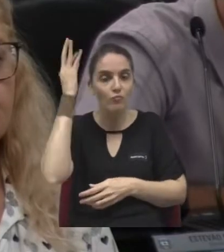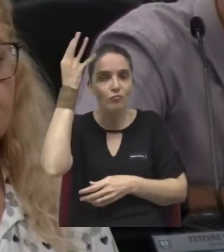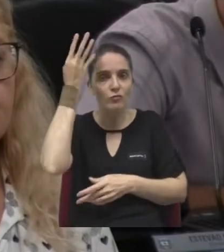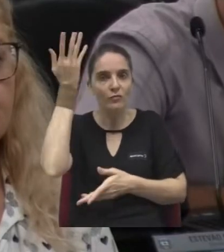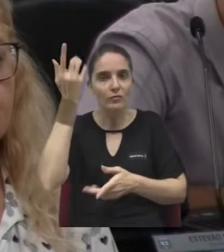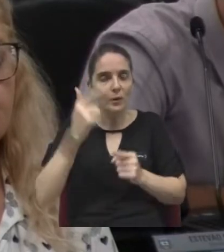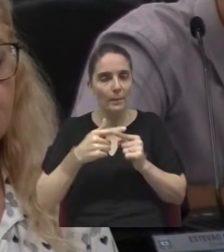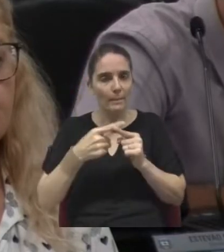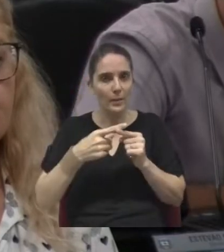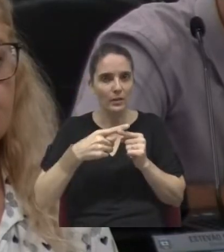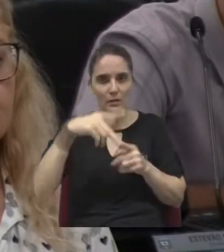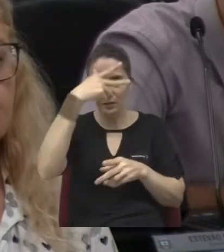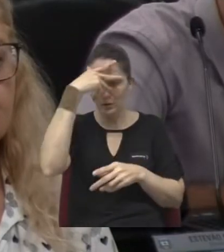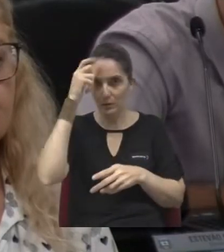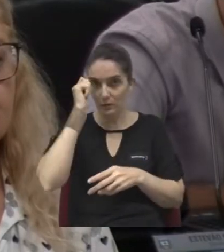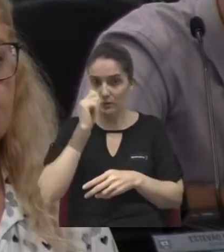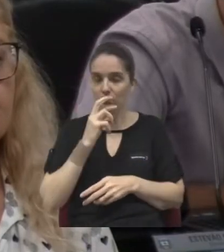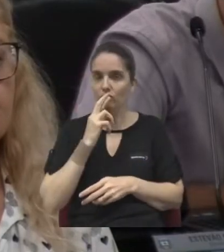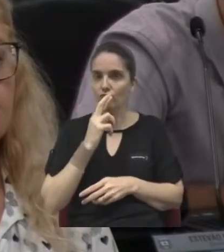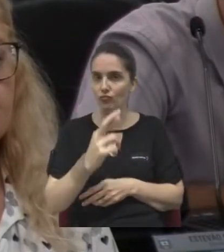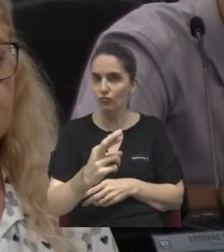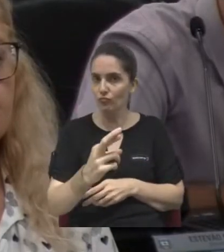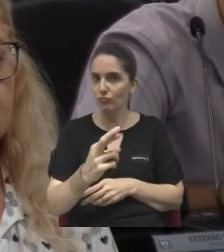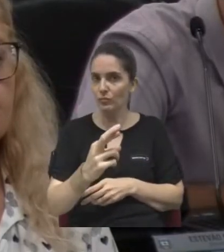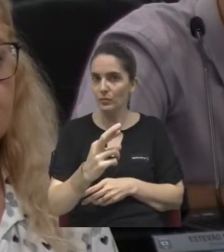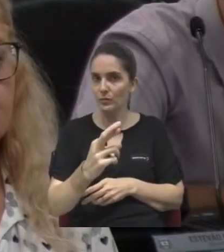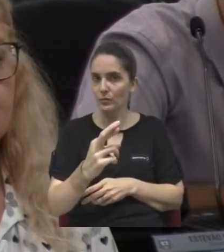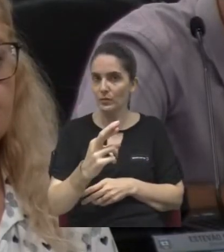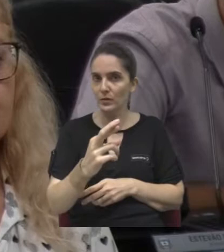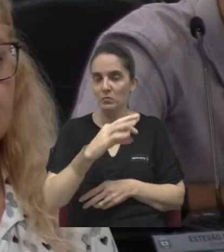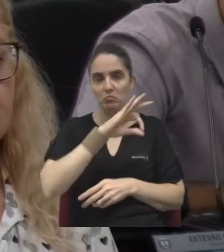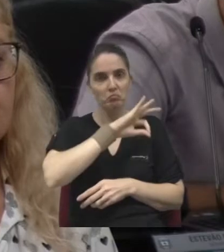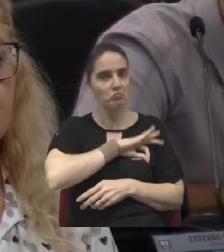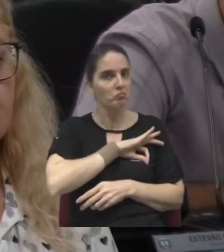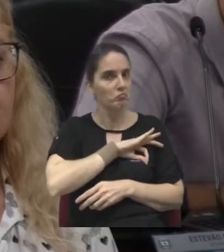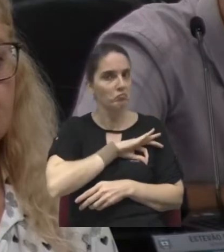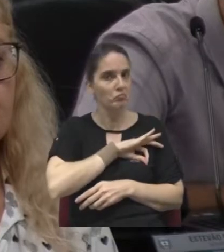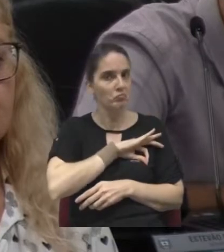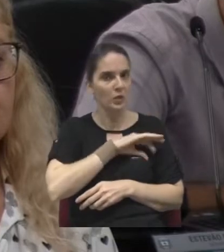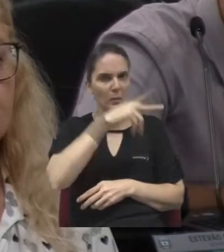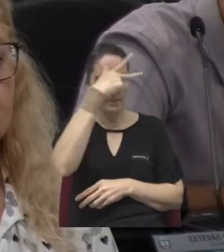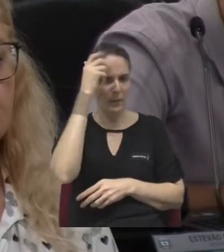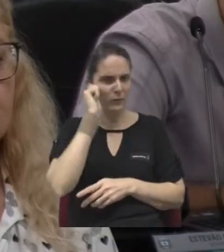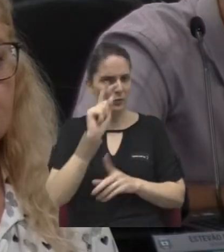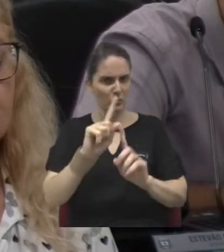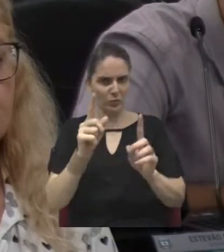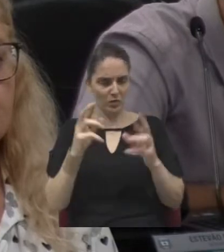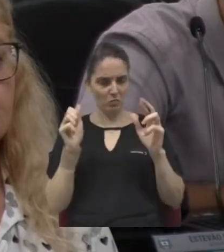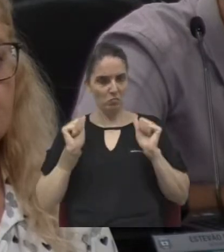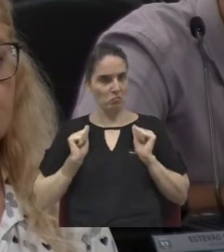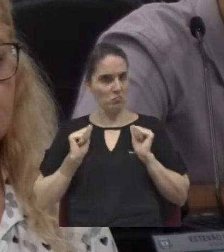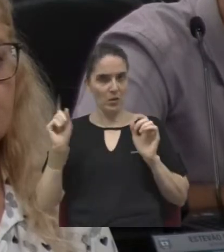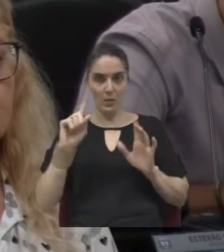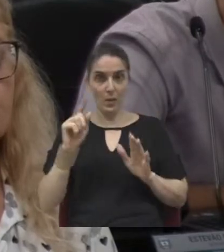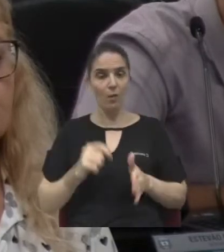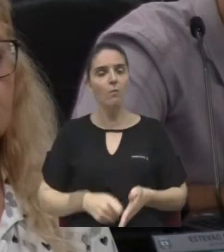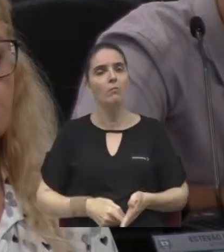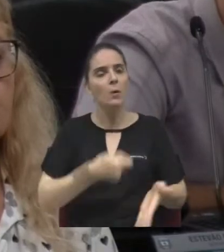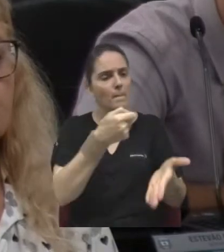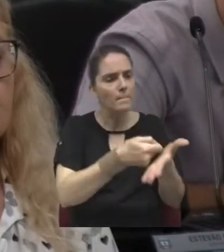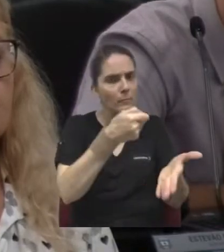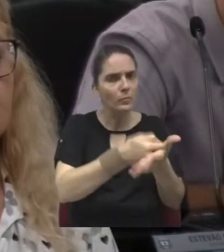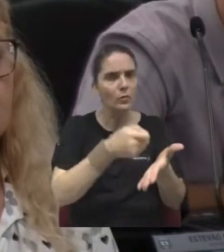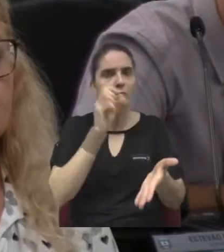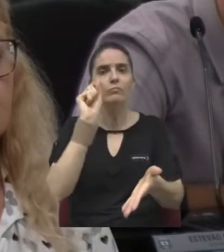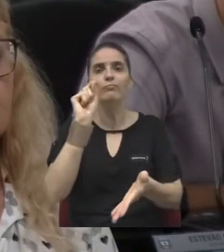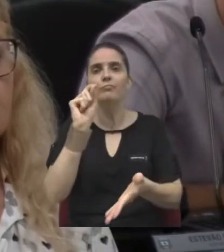responder se ali não é competência da prefeitura, então nós vamos cobrar o Estado. Porque, na minha concepção, o